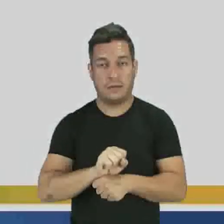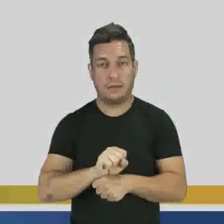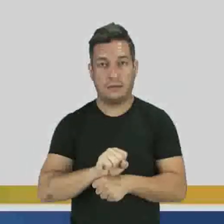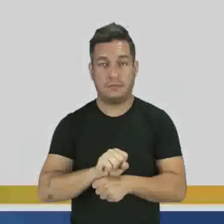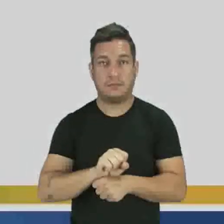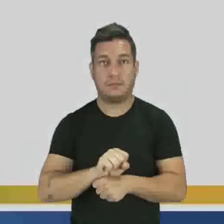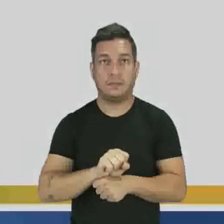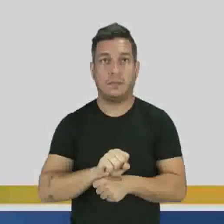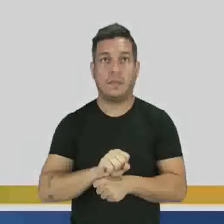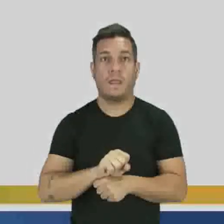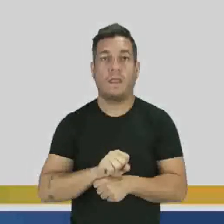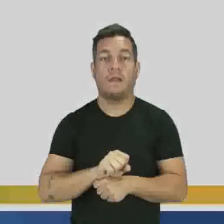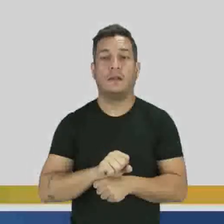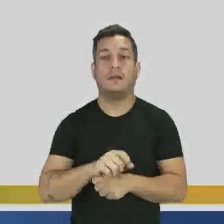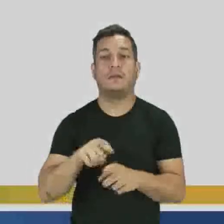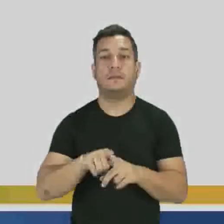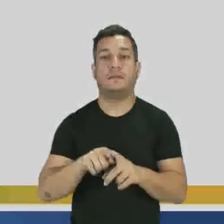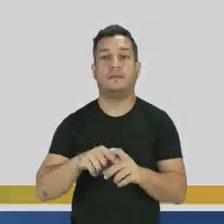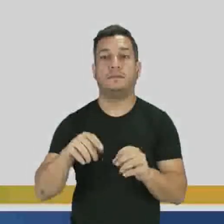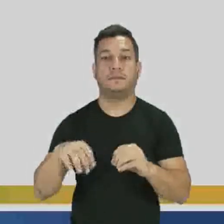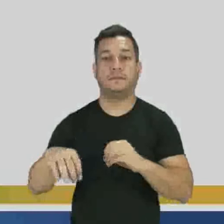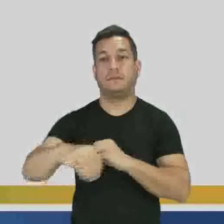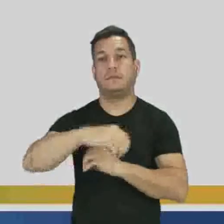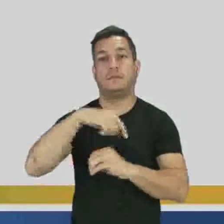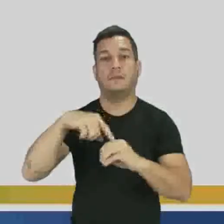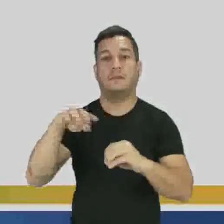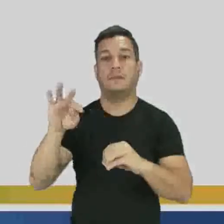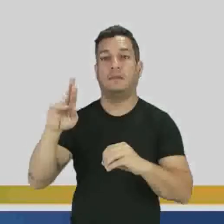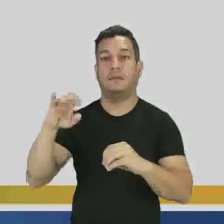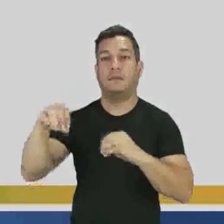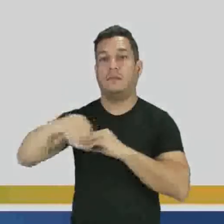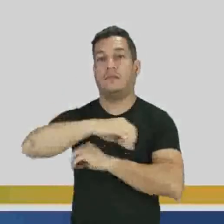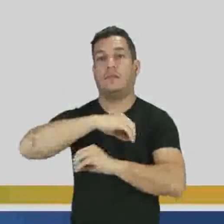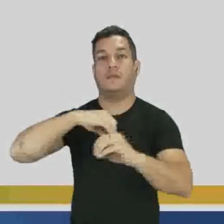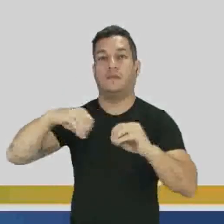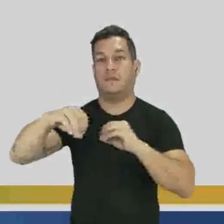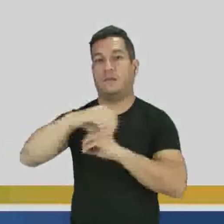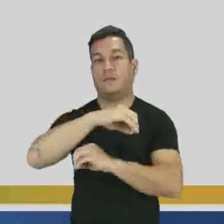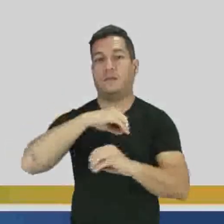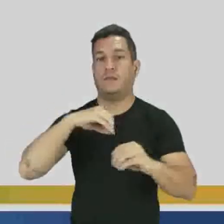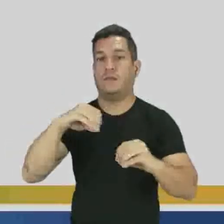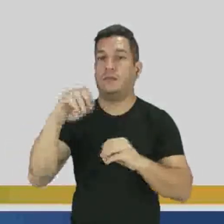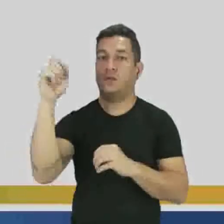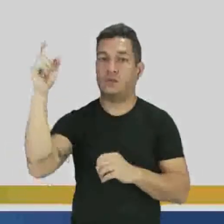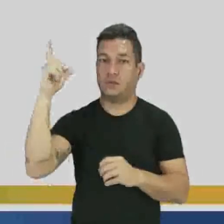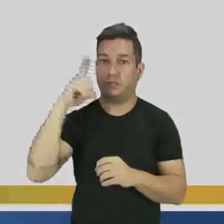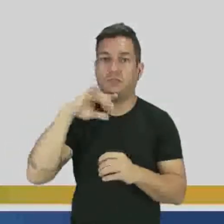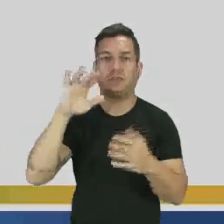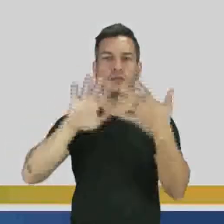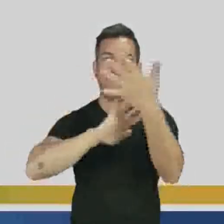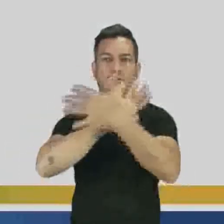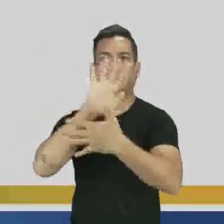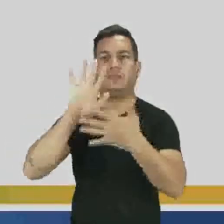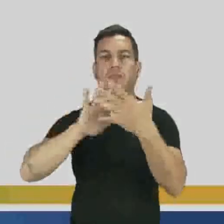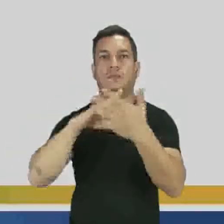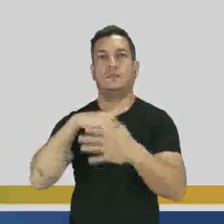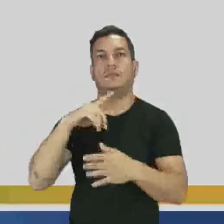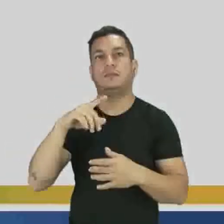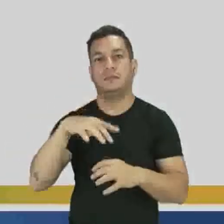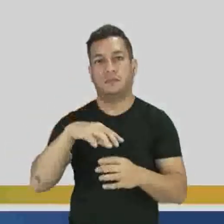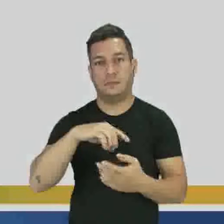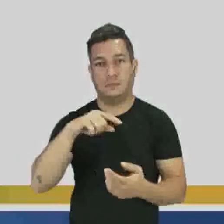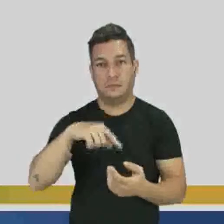e em torno da Terra giravam os planetas, o Sol, e todo o universo tinha a Terra como